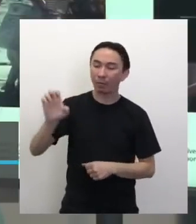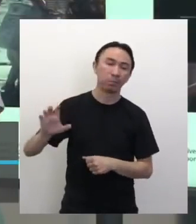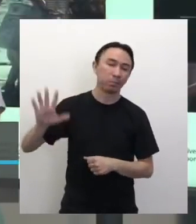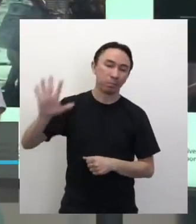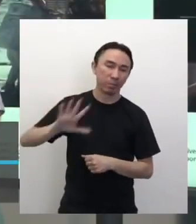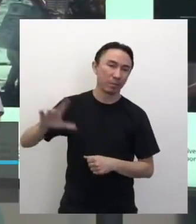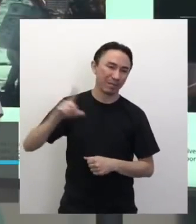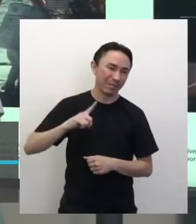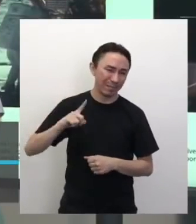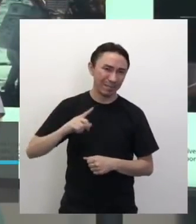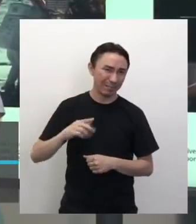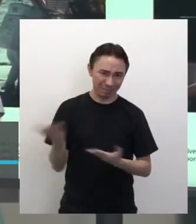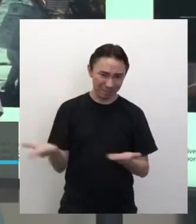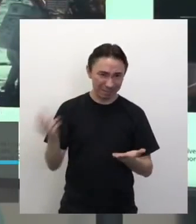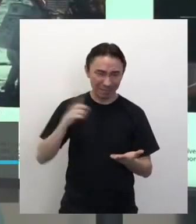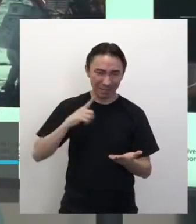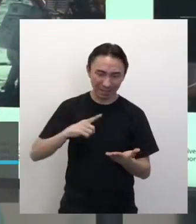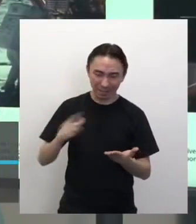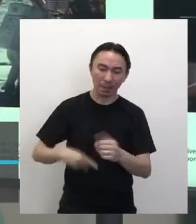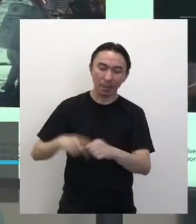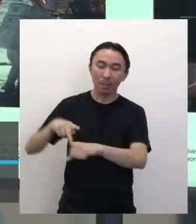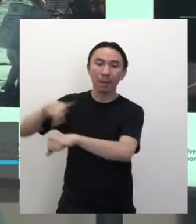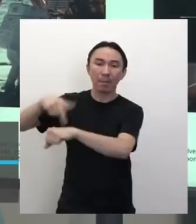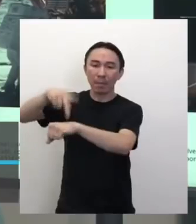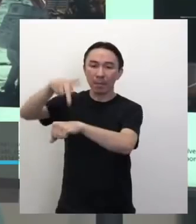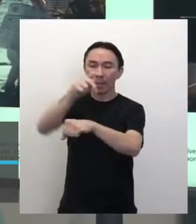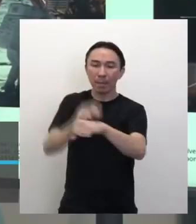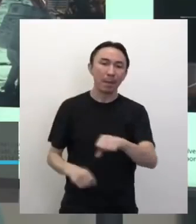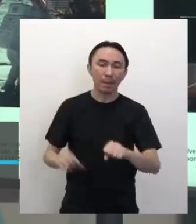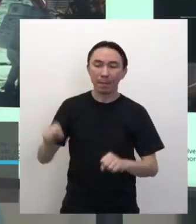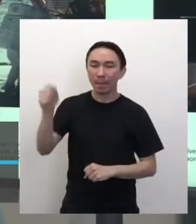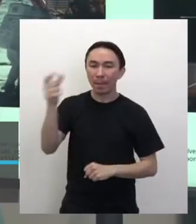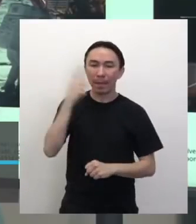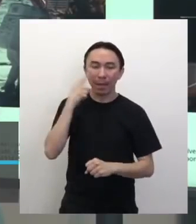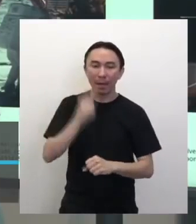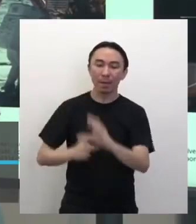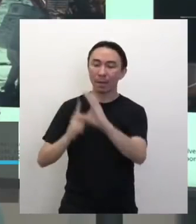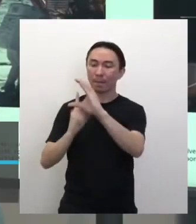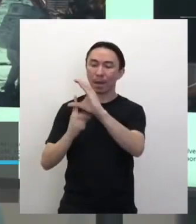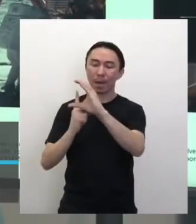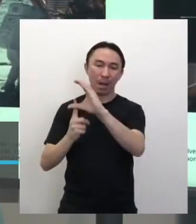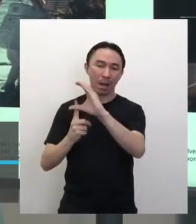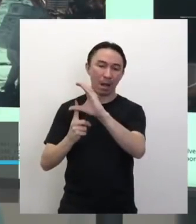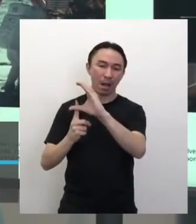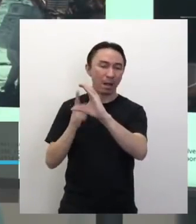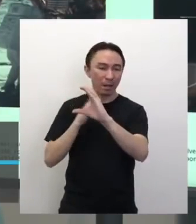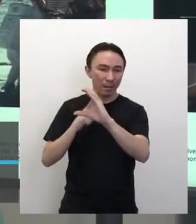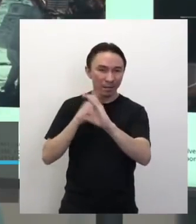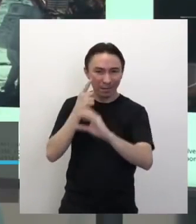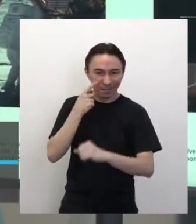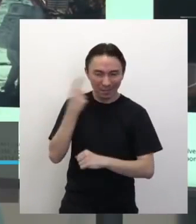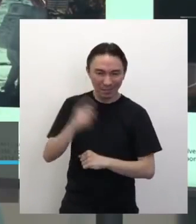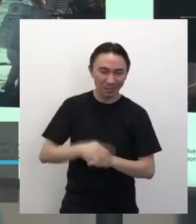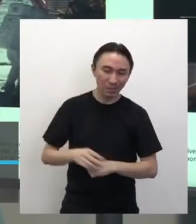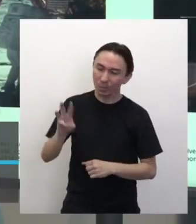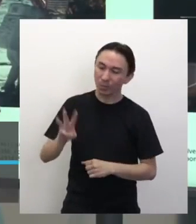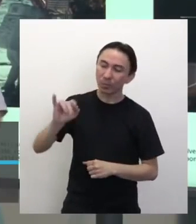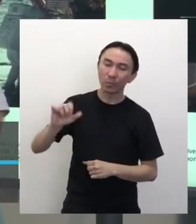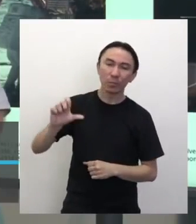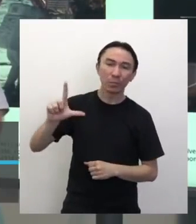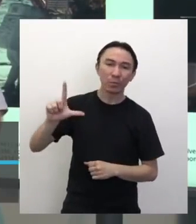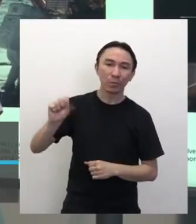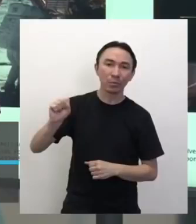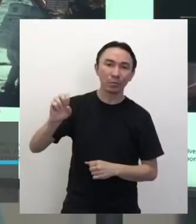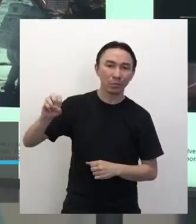considerado aí países socialistas, né, então fazendo aquela que o Winston Churchill, né, o primeiro-ministro, né, da